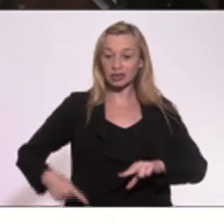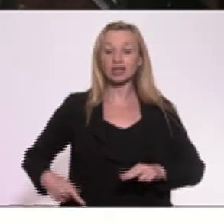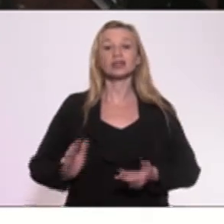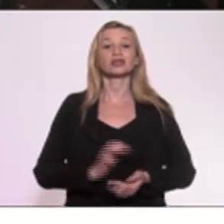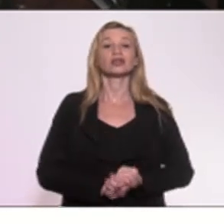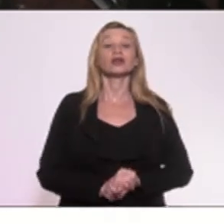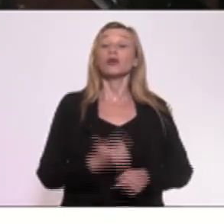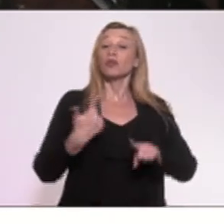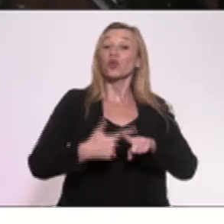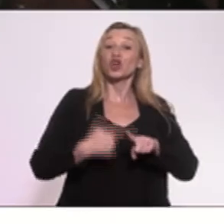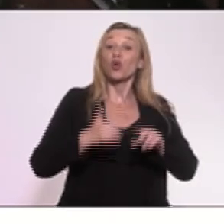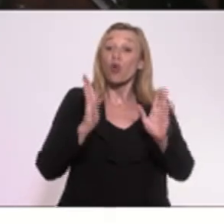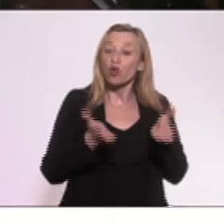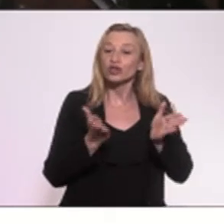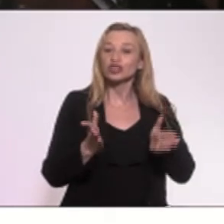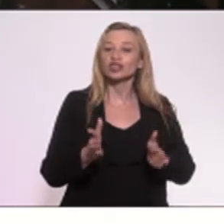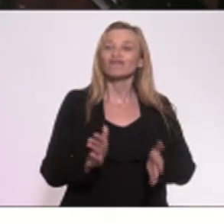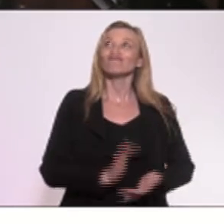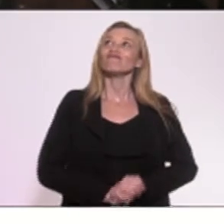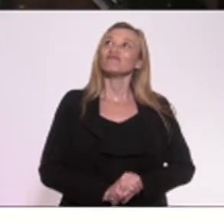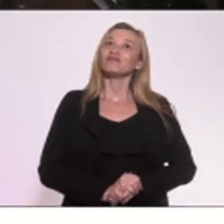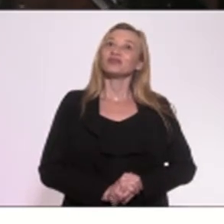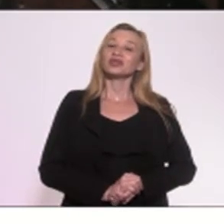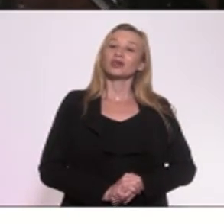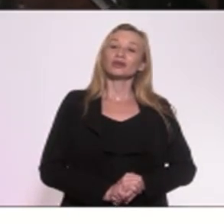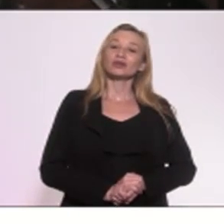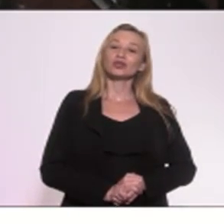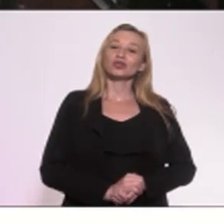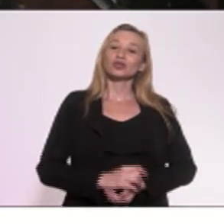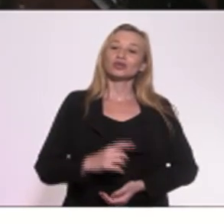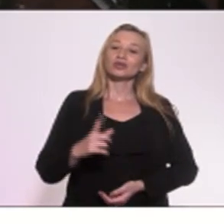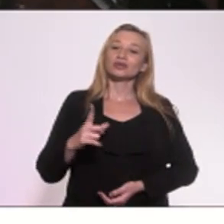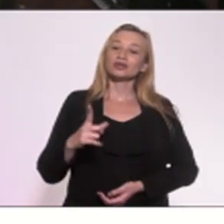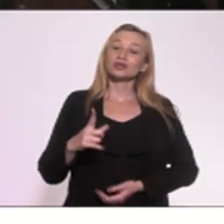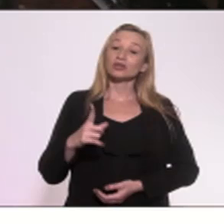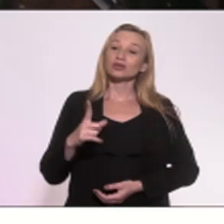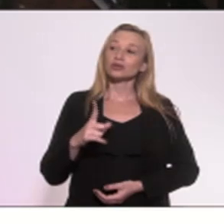porque hoje eu estou em estado de graça.